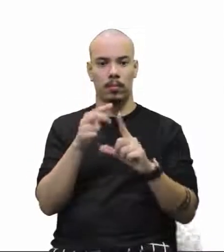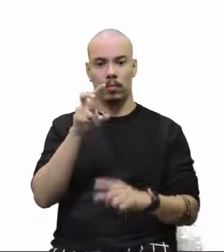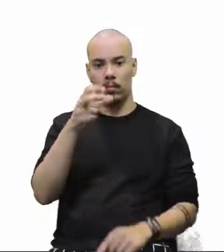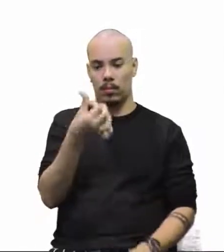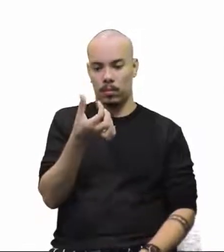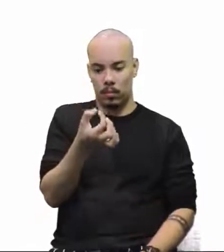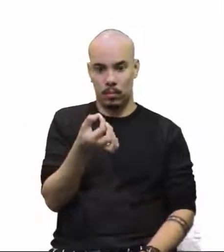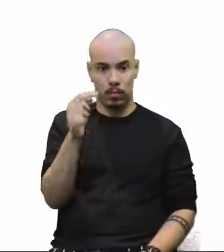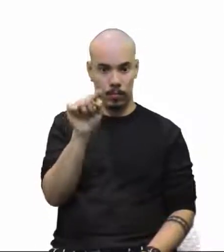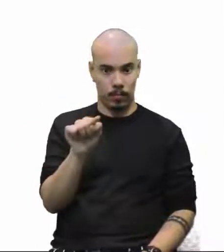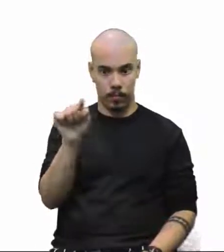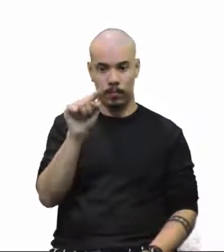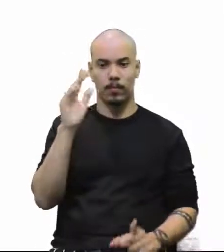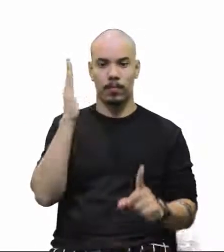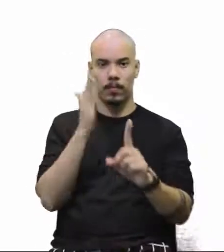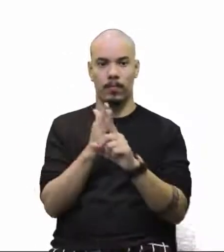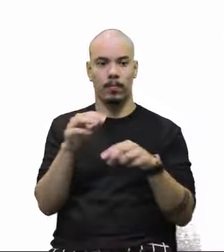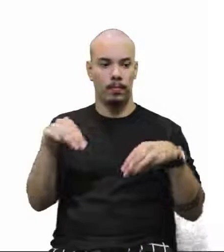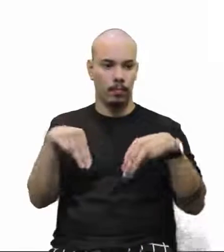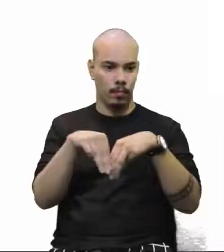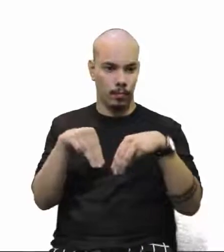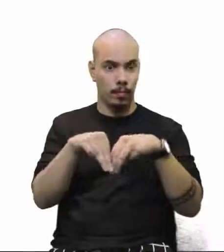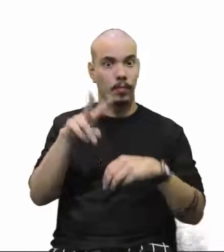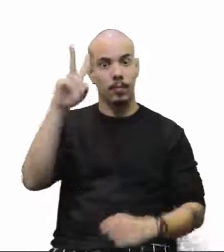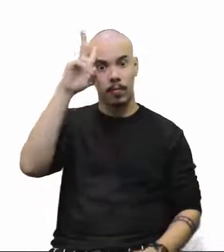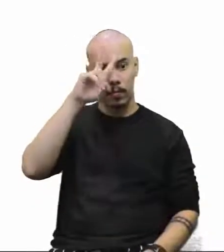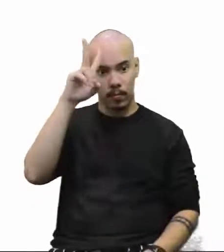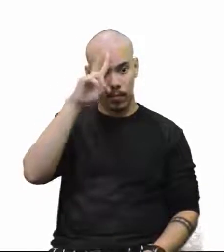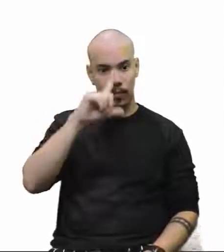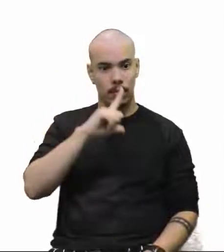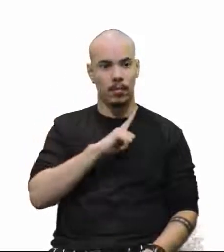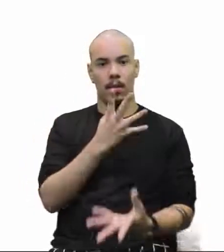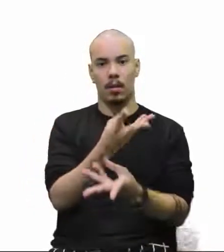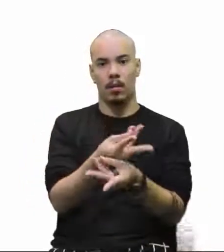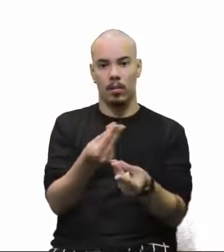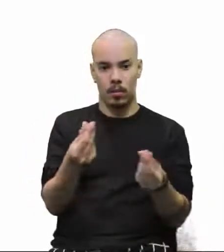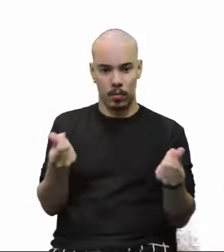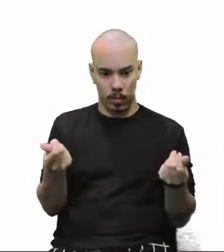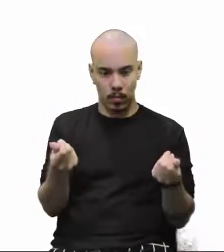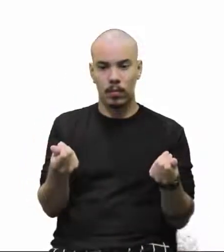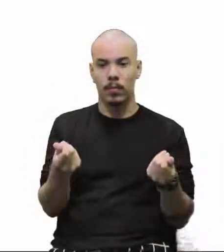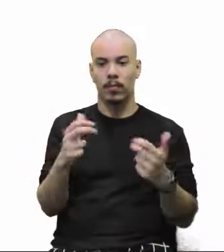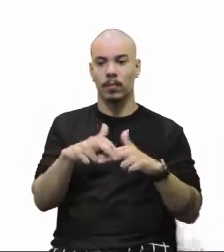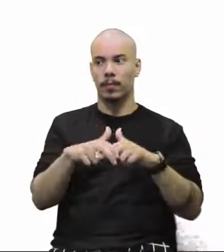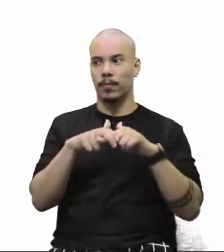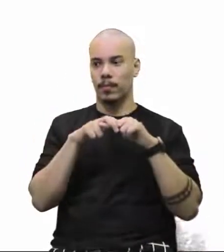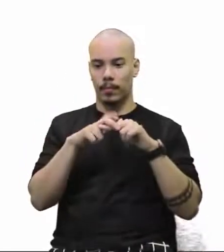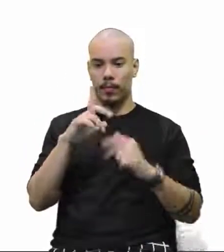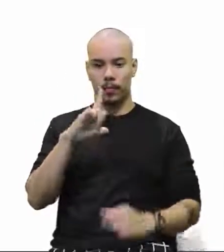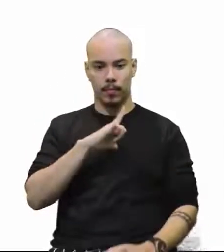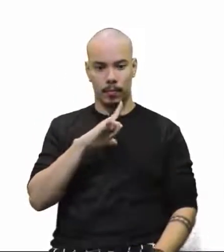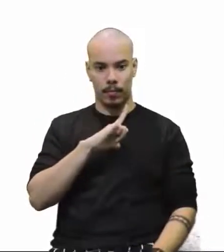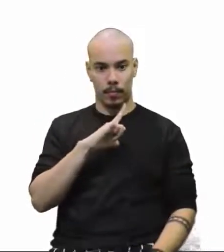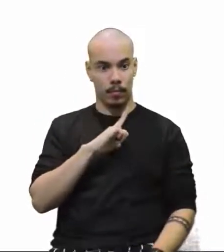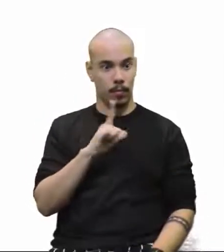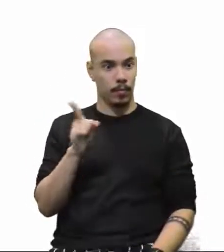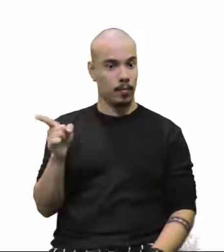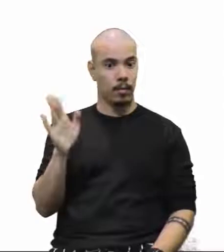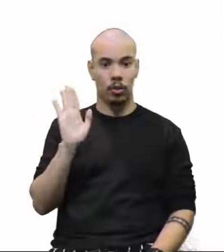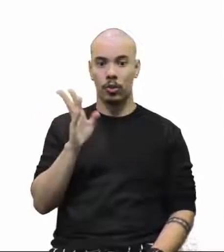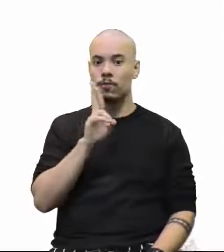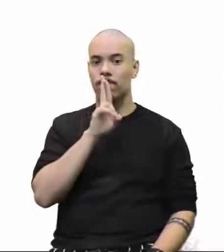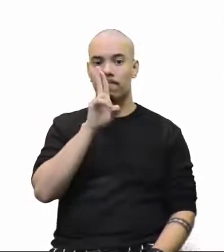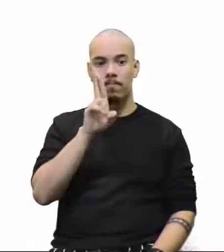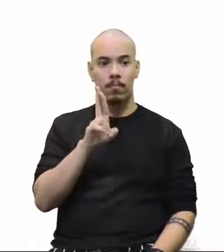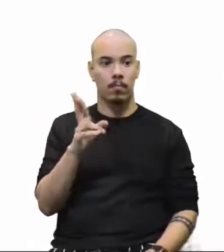com a direção do campo magnético. Lembrando agora a decomposição, né? Então, tá aí. E aqui já está até